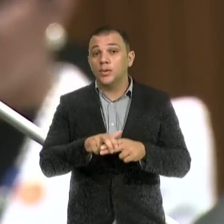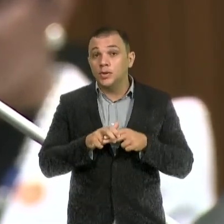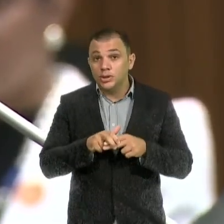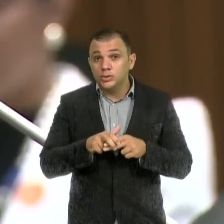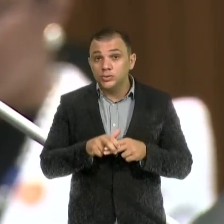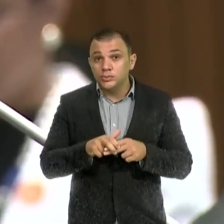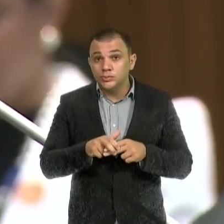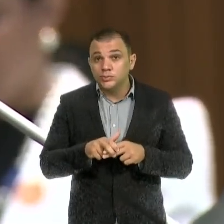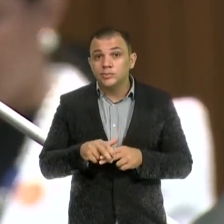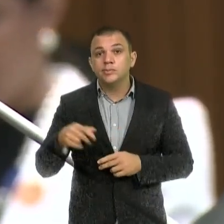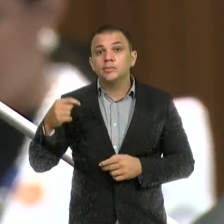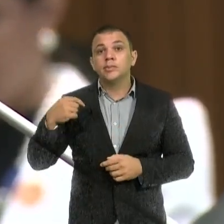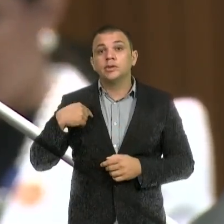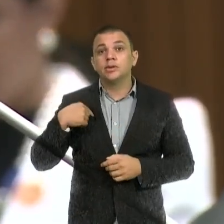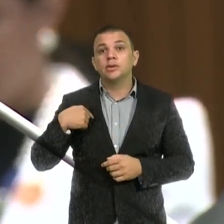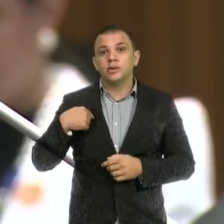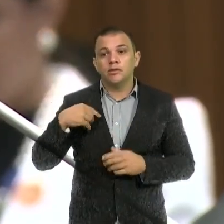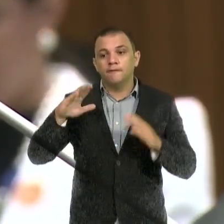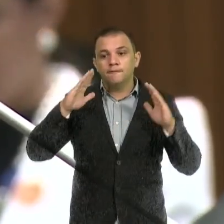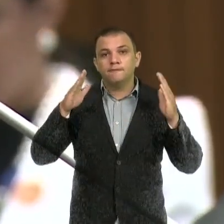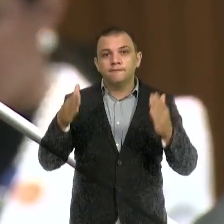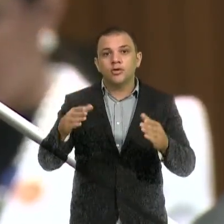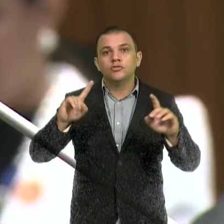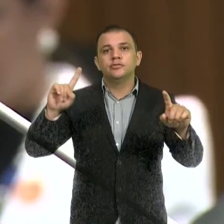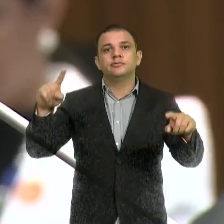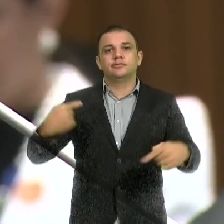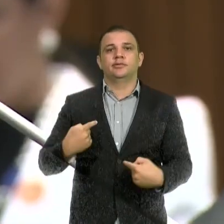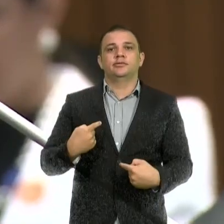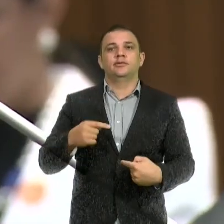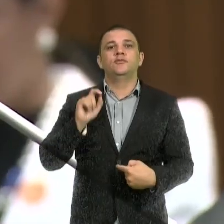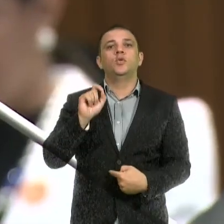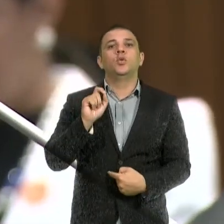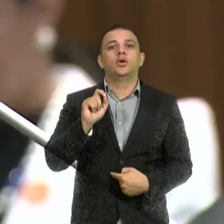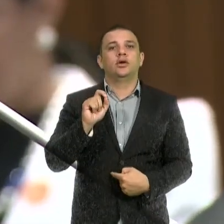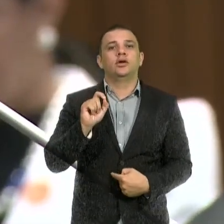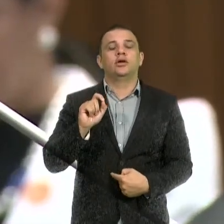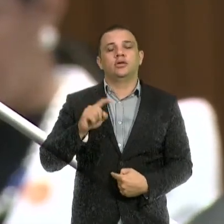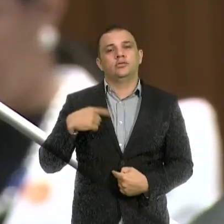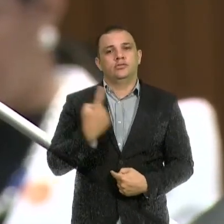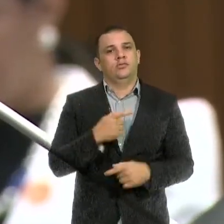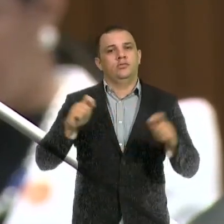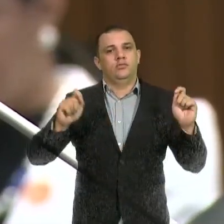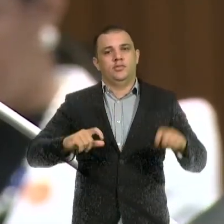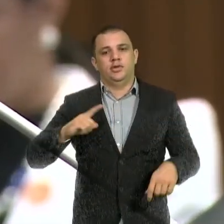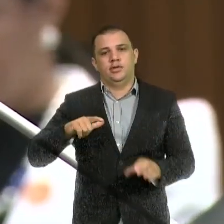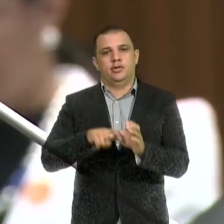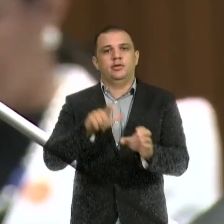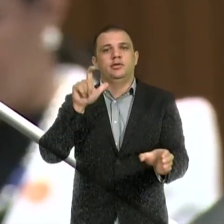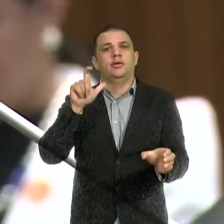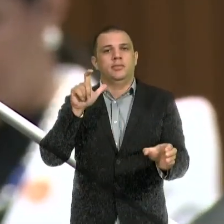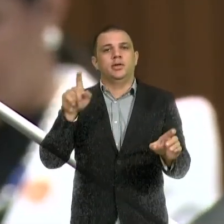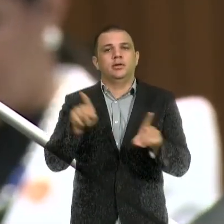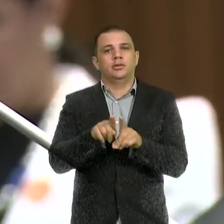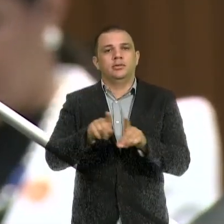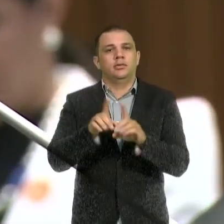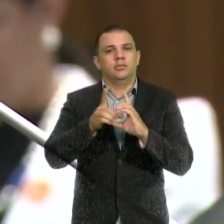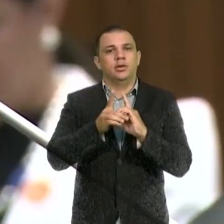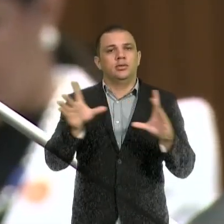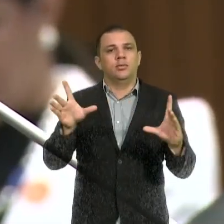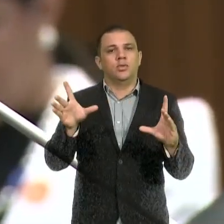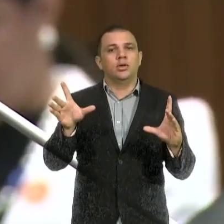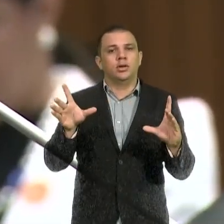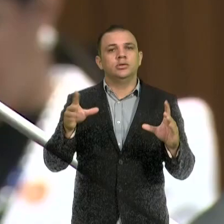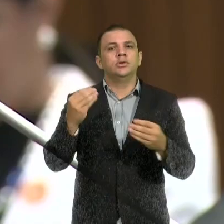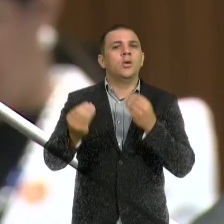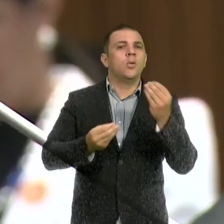nosso desafio: fazer uso dessa independência e da própria democracia